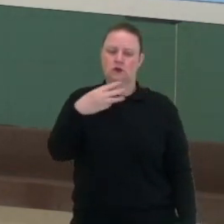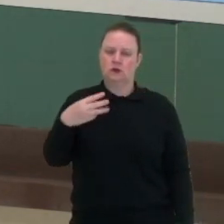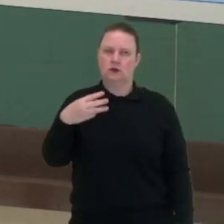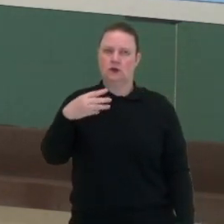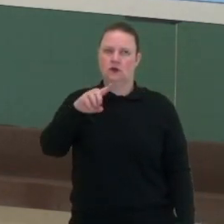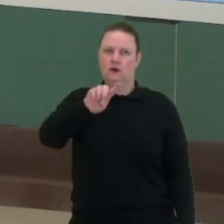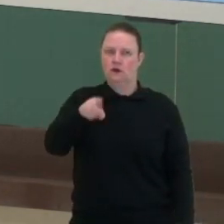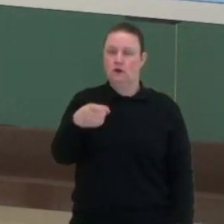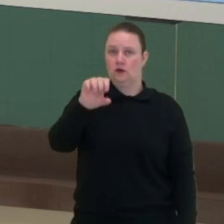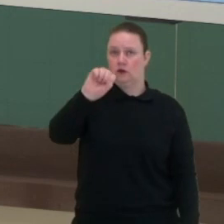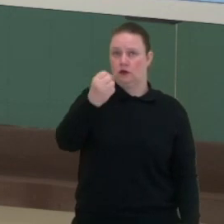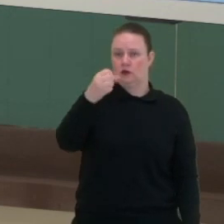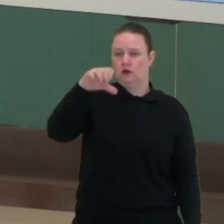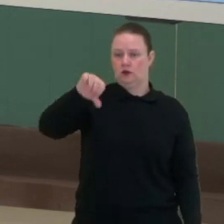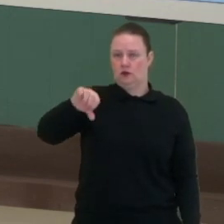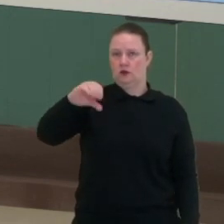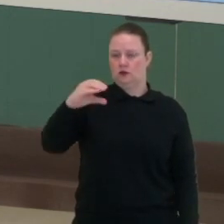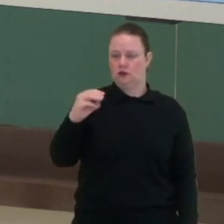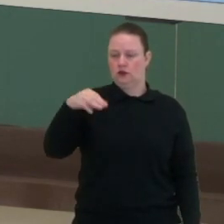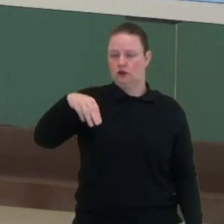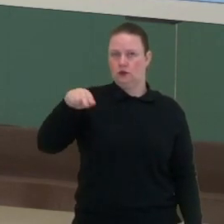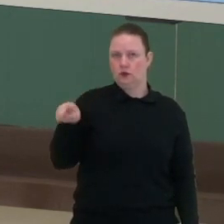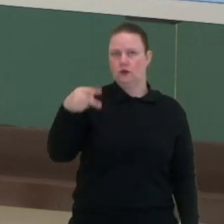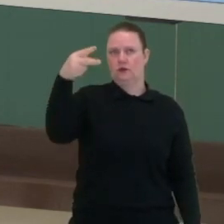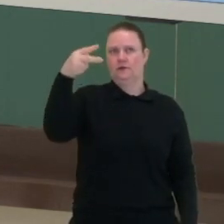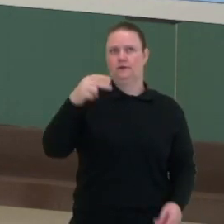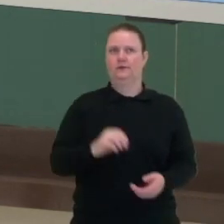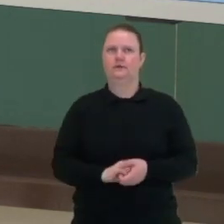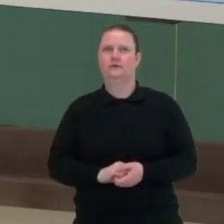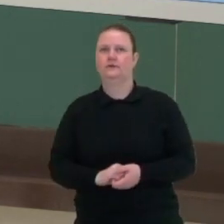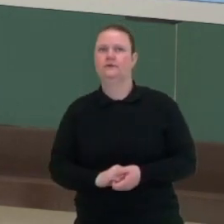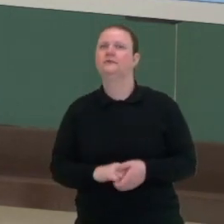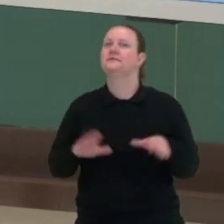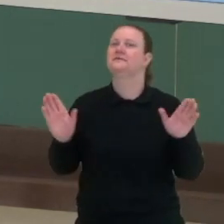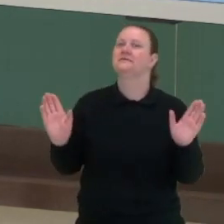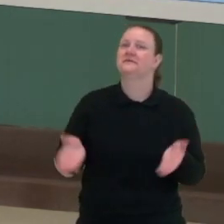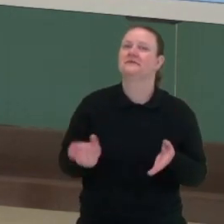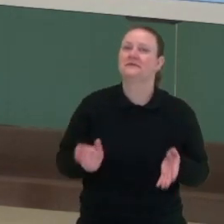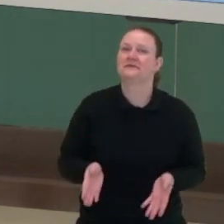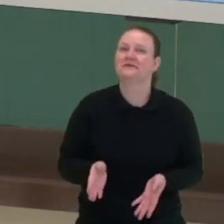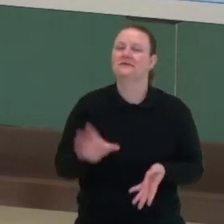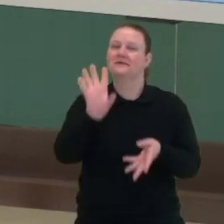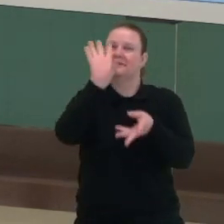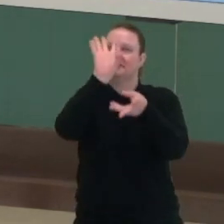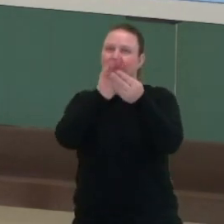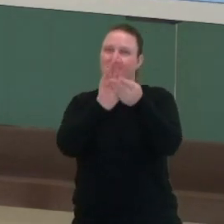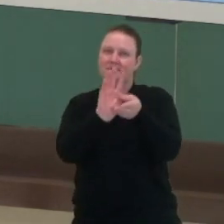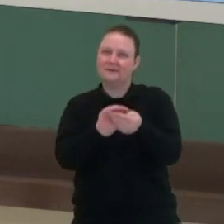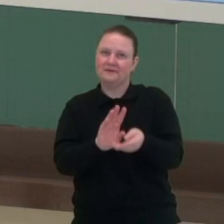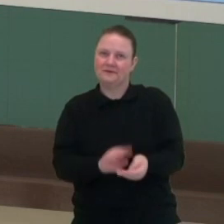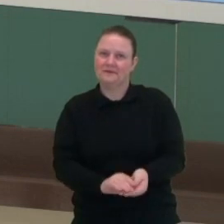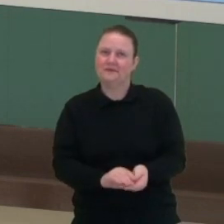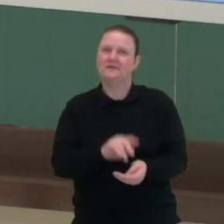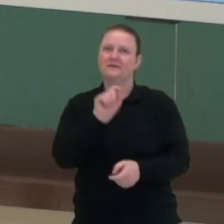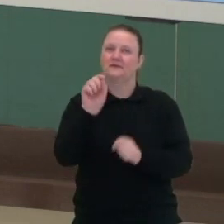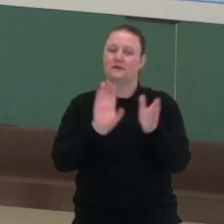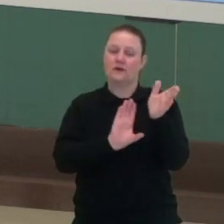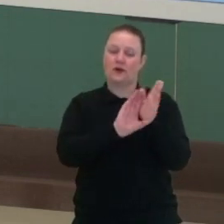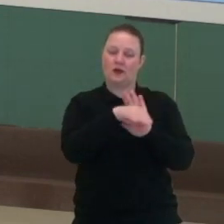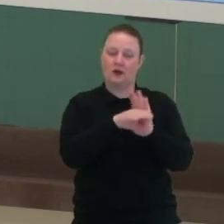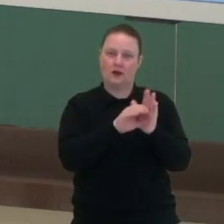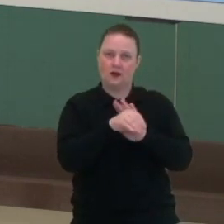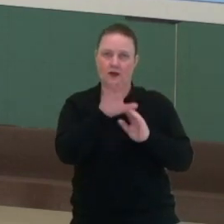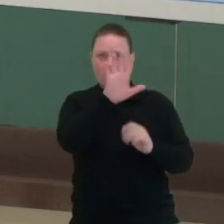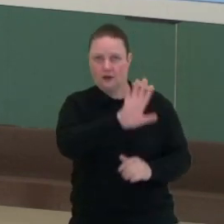3.133,89 centímetros quadrados, ok? Portanto, nesta aula, nós relembramos o conceito de